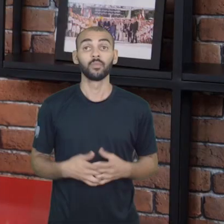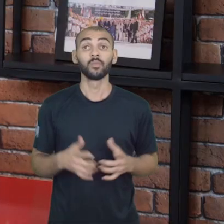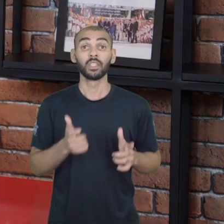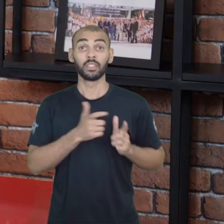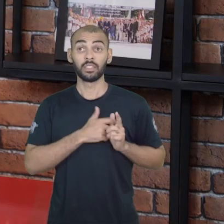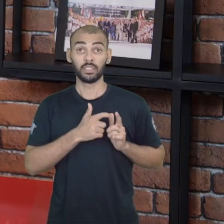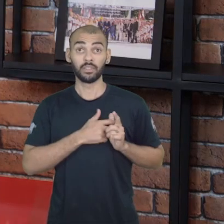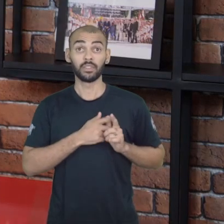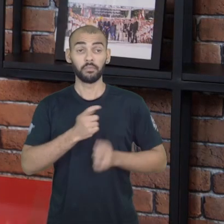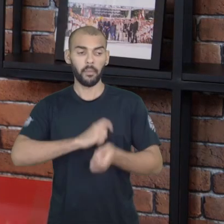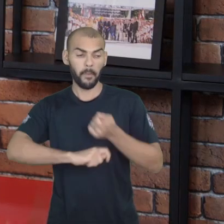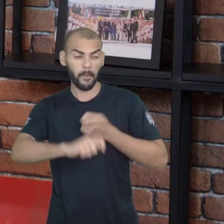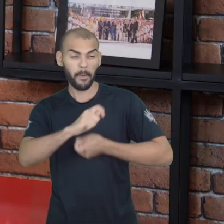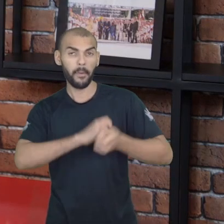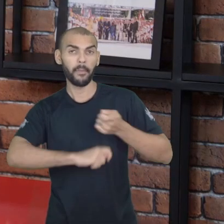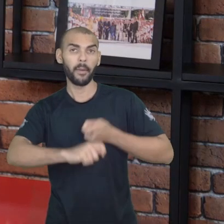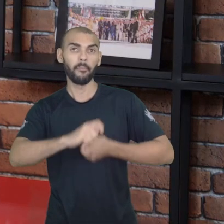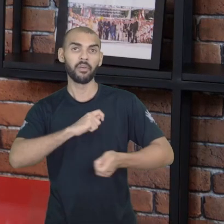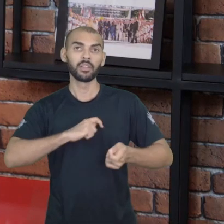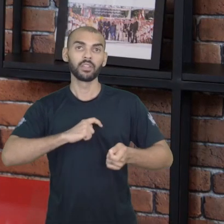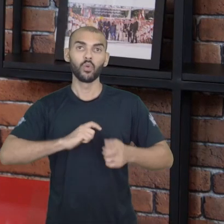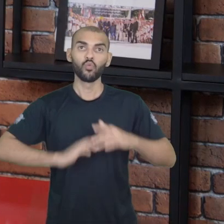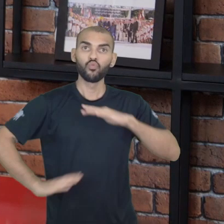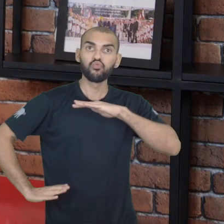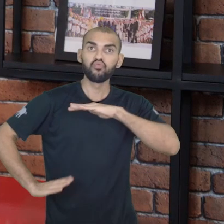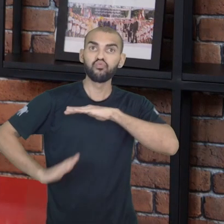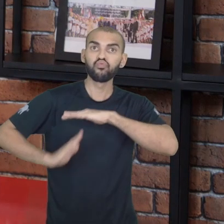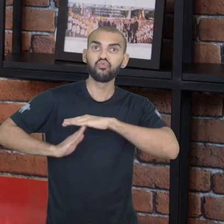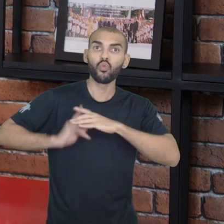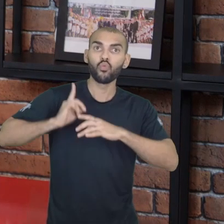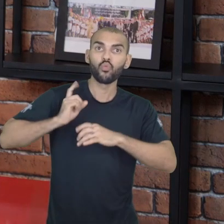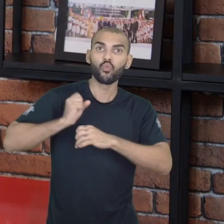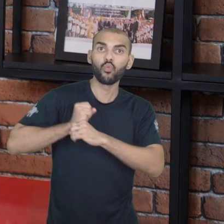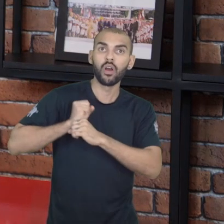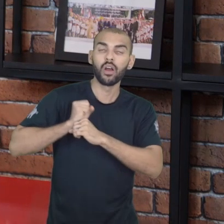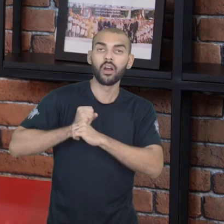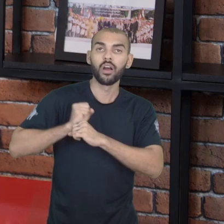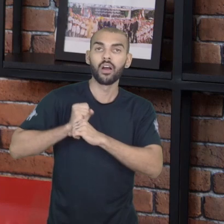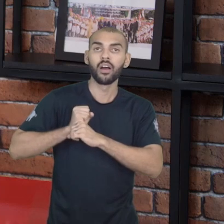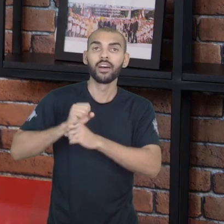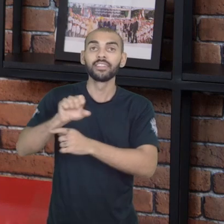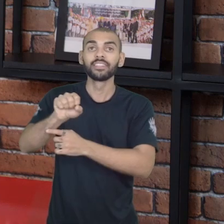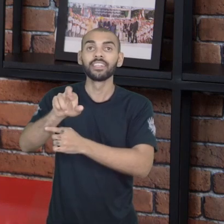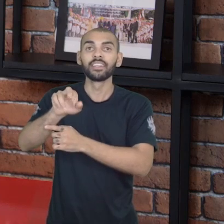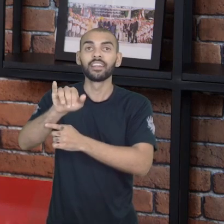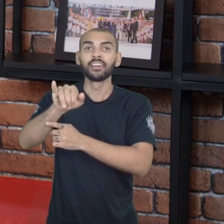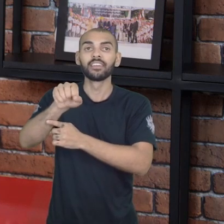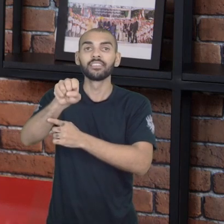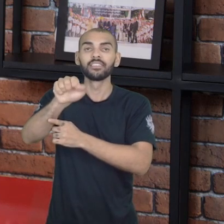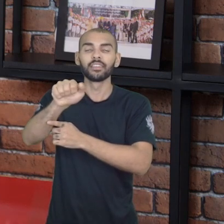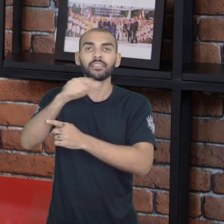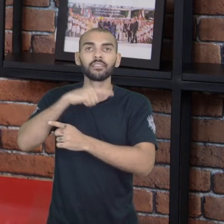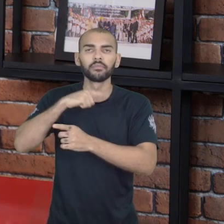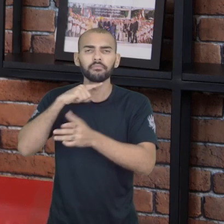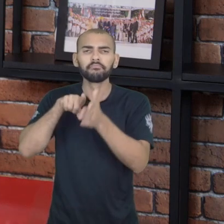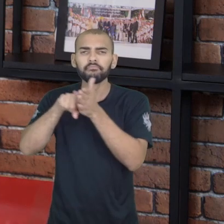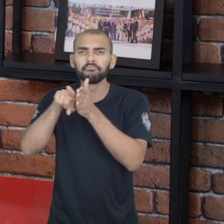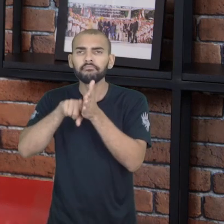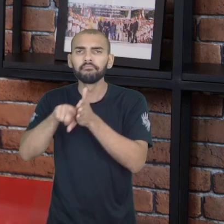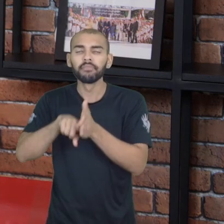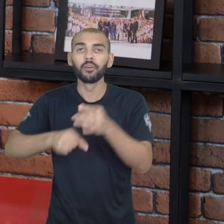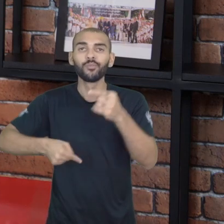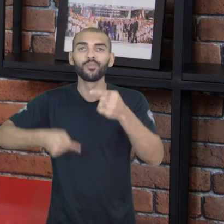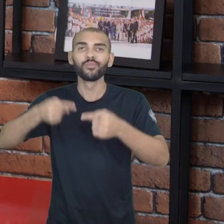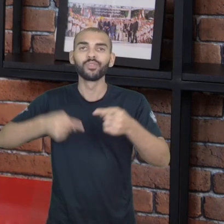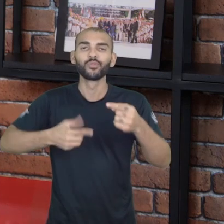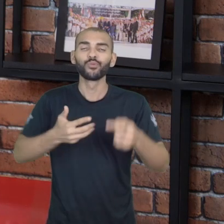E o total de dívidas renegociadas atingiu o maior nível em 12 meses. É o que mostra o levantamento da Serasa Experian. Entre